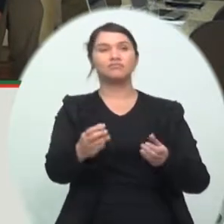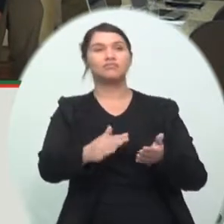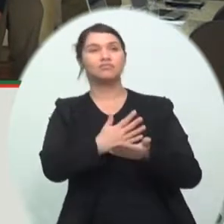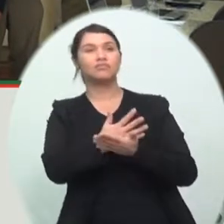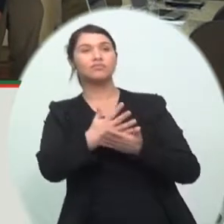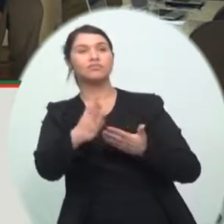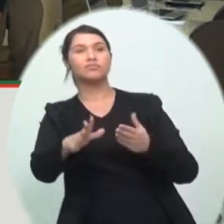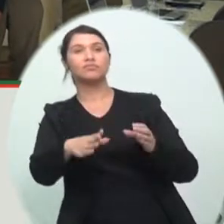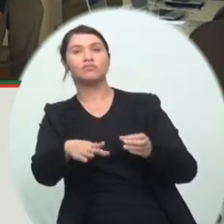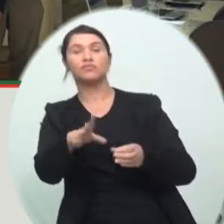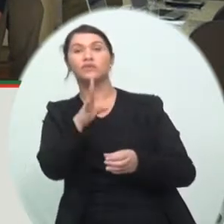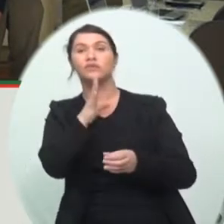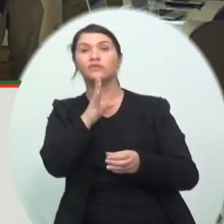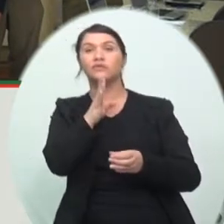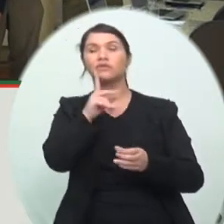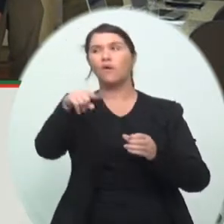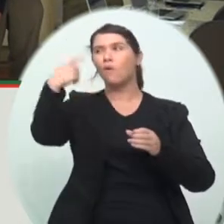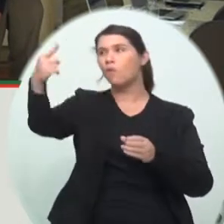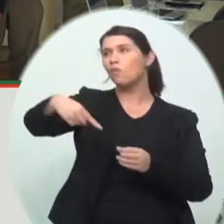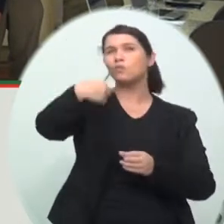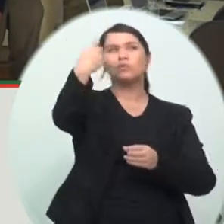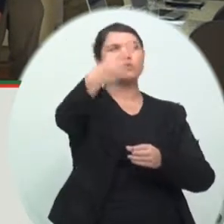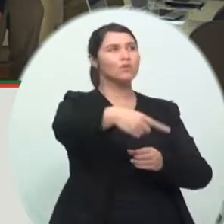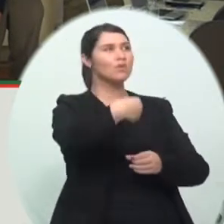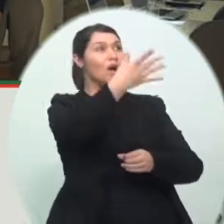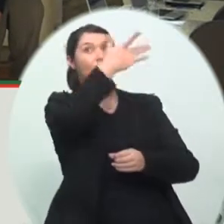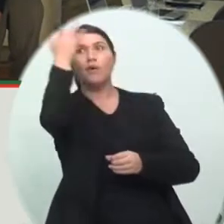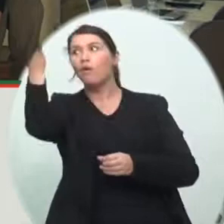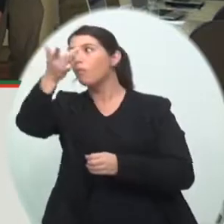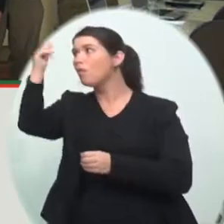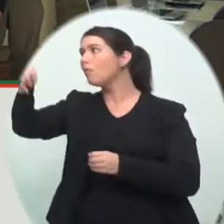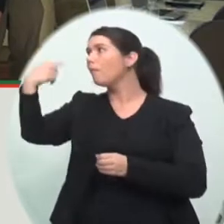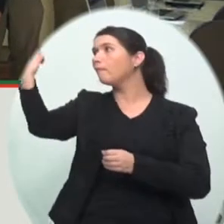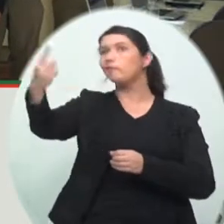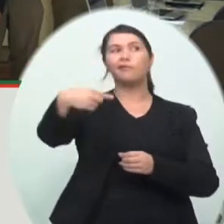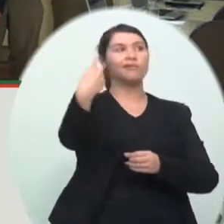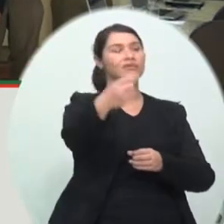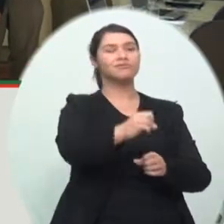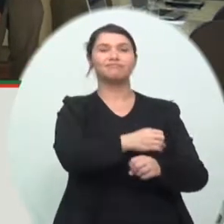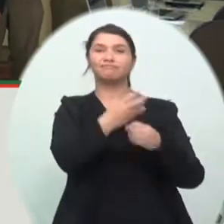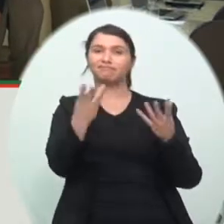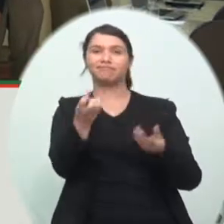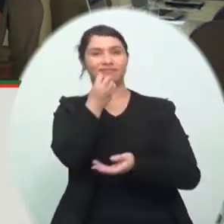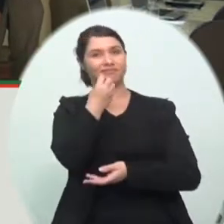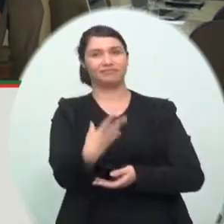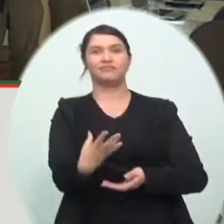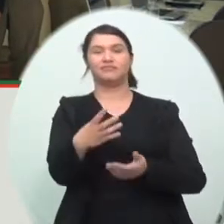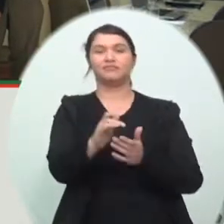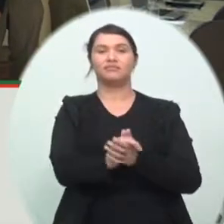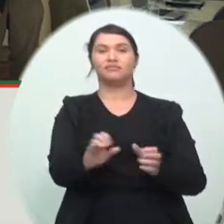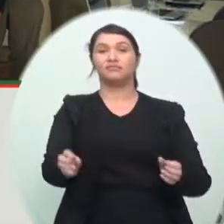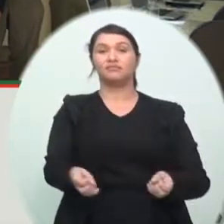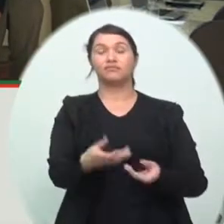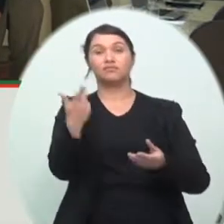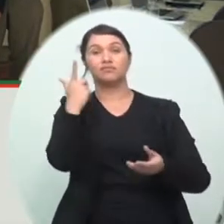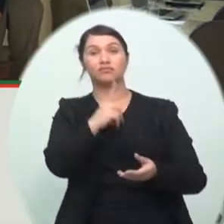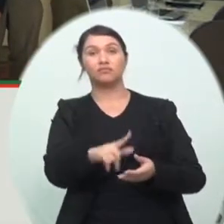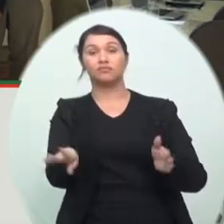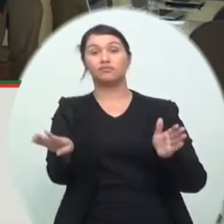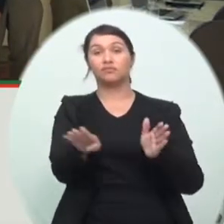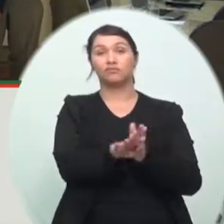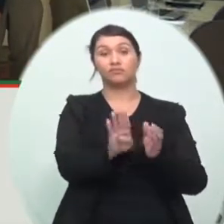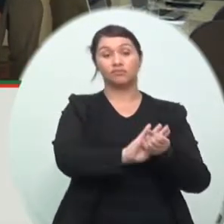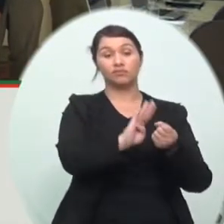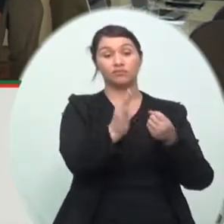além do serviço policial. Aquilo ali facilitou a minha chegada nos bairros periféricos,